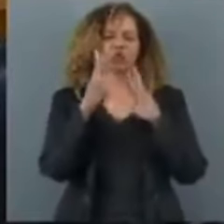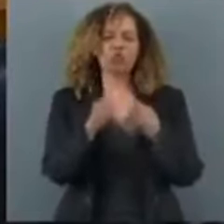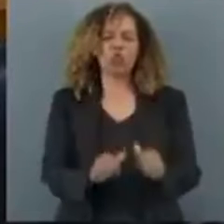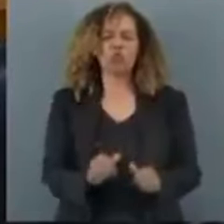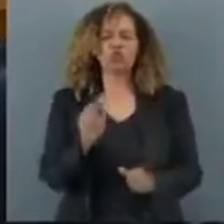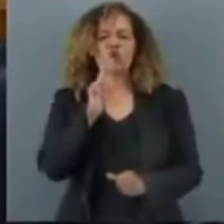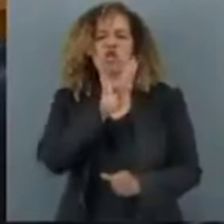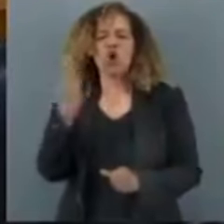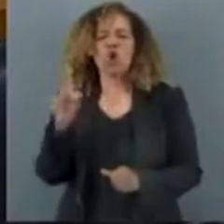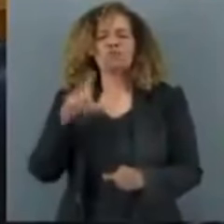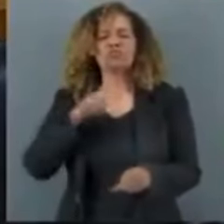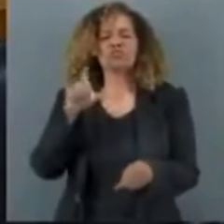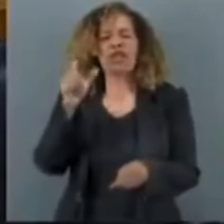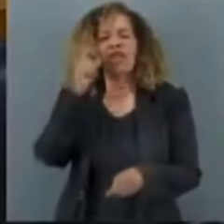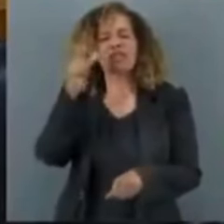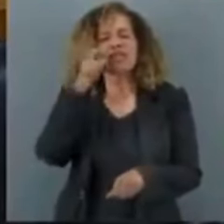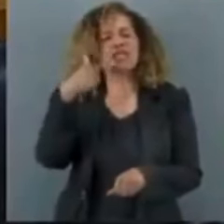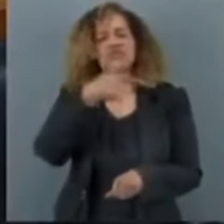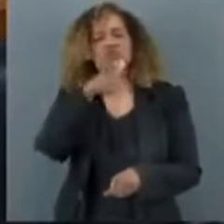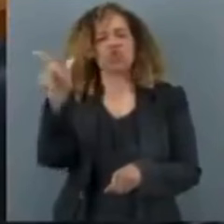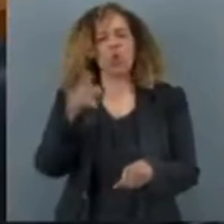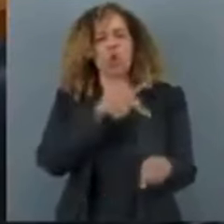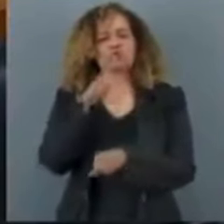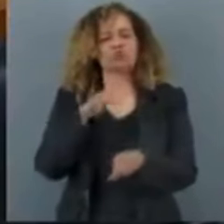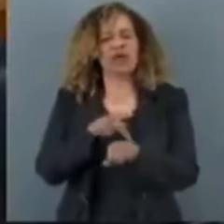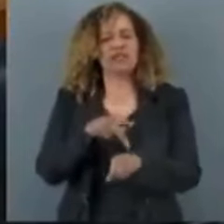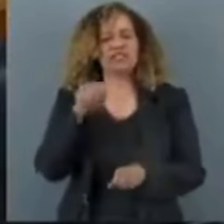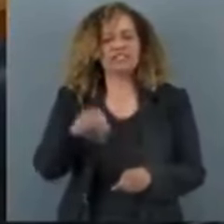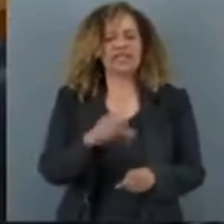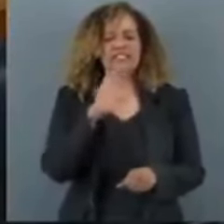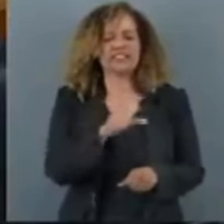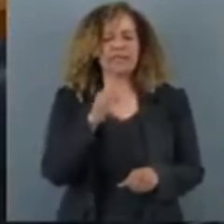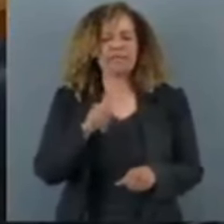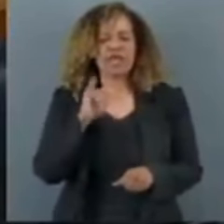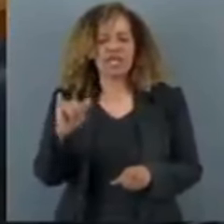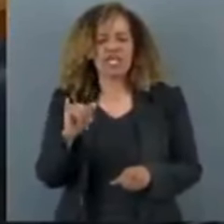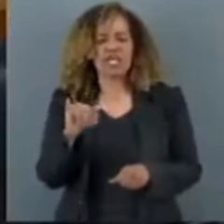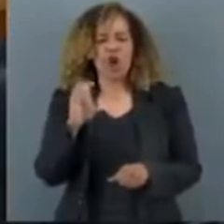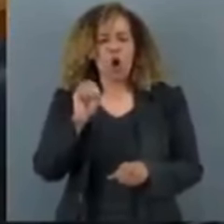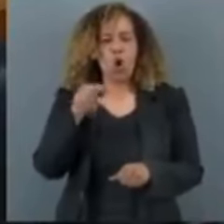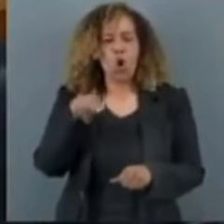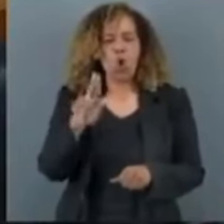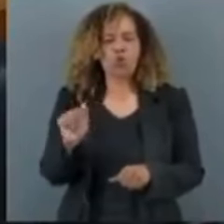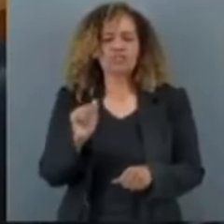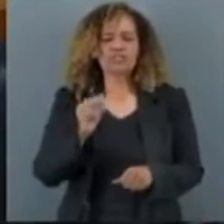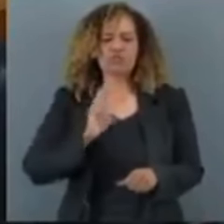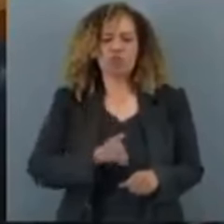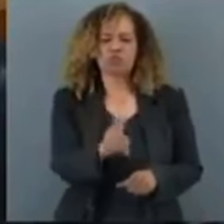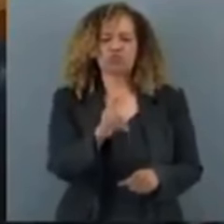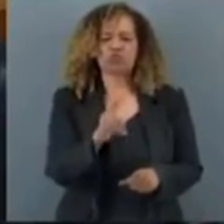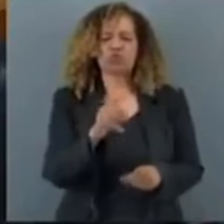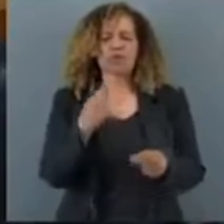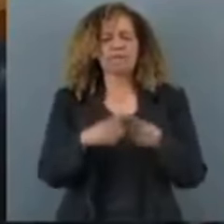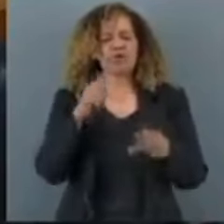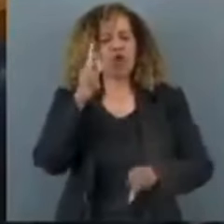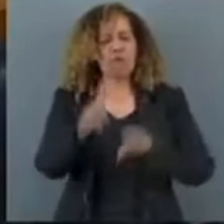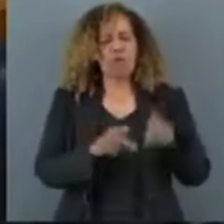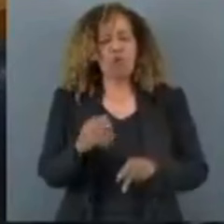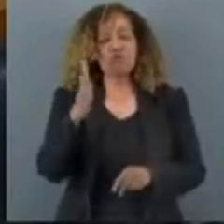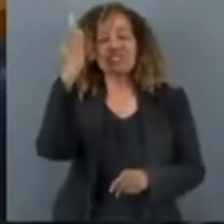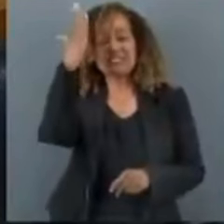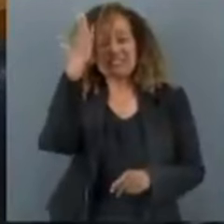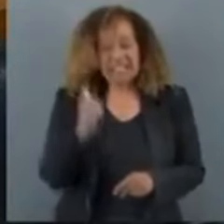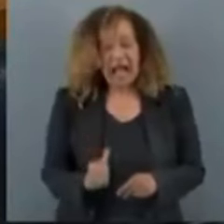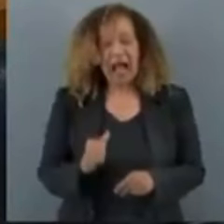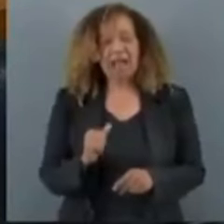em nome de interesses internacionais. E que esta CPI das ONGs seja eternizada para que o povo brasileiro saiba o